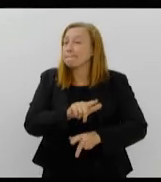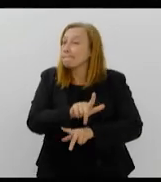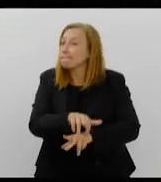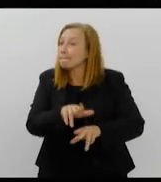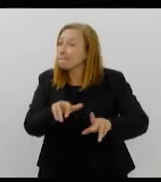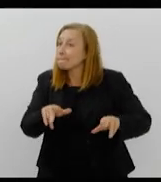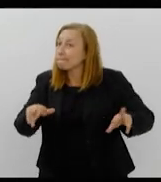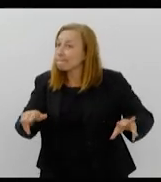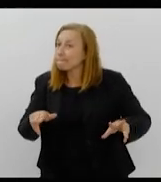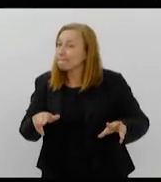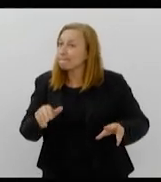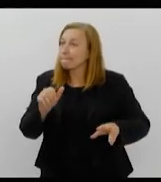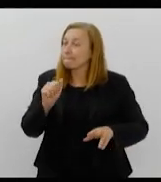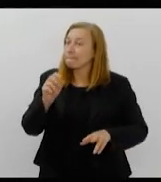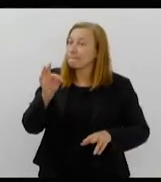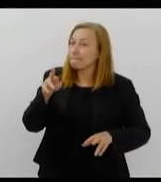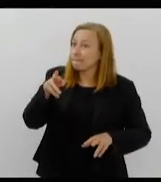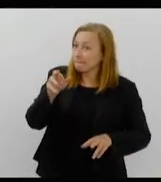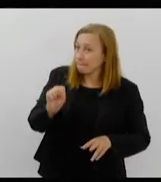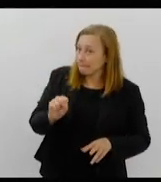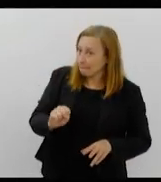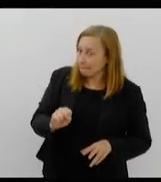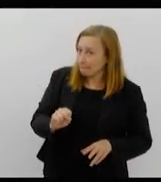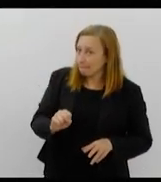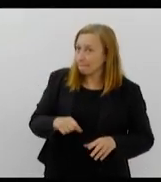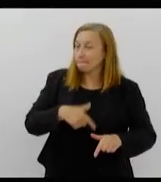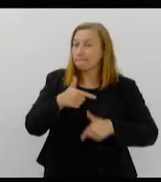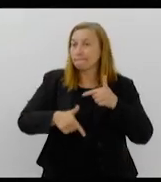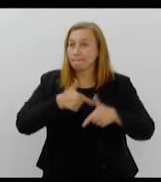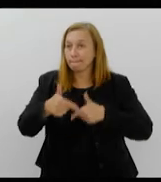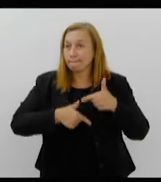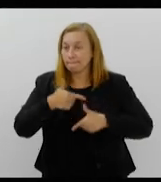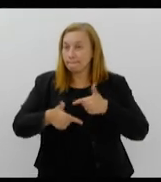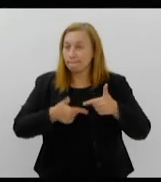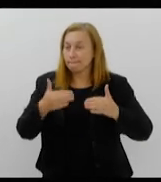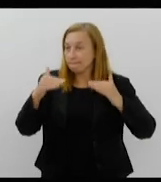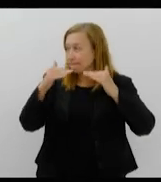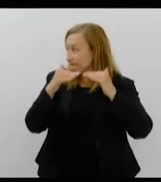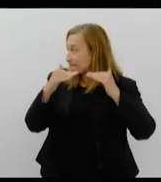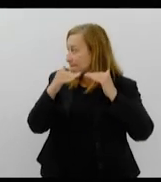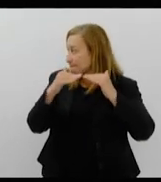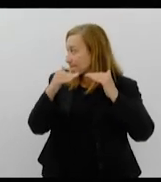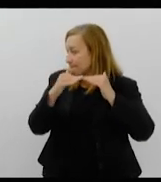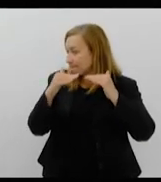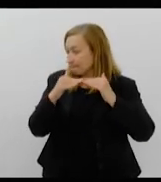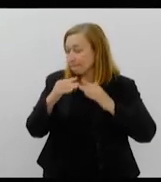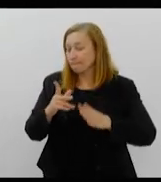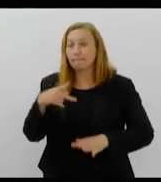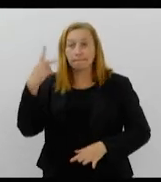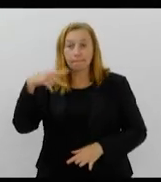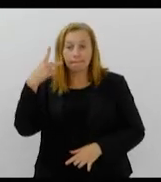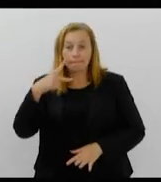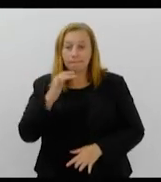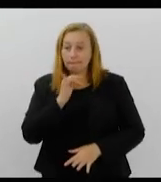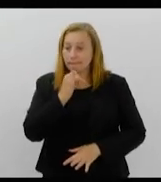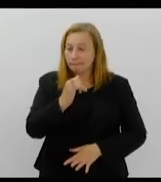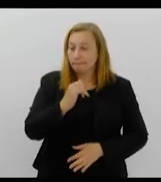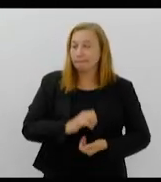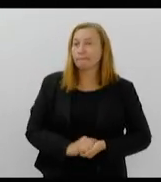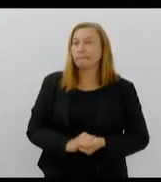diversas auditorias e trabalha de comum acordo com o Parlamento